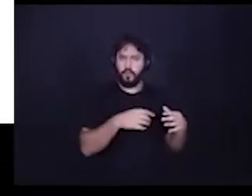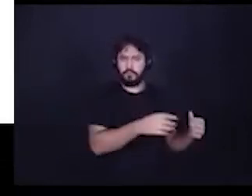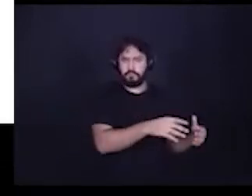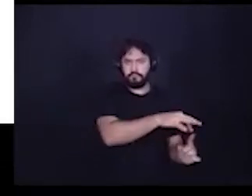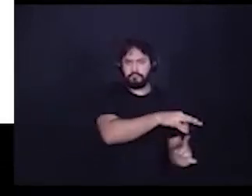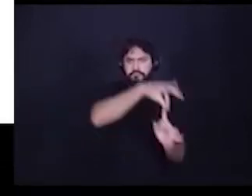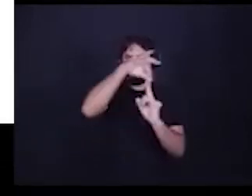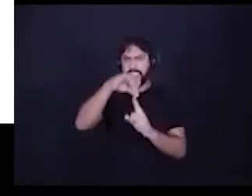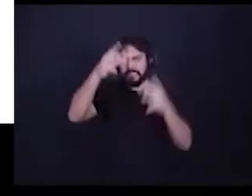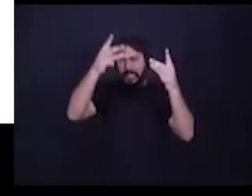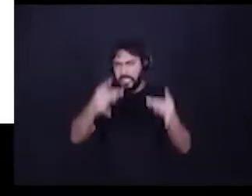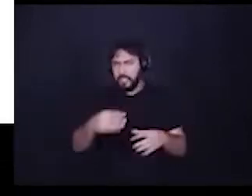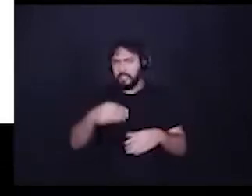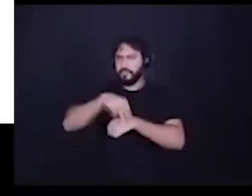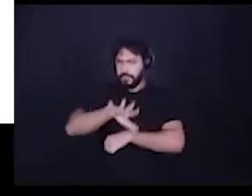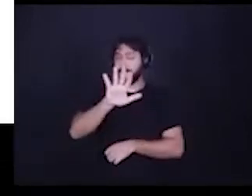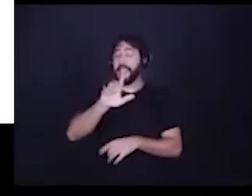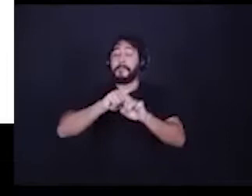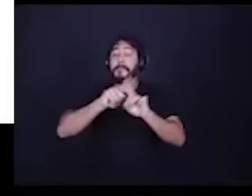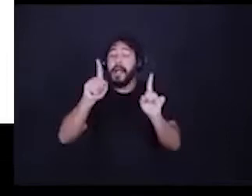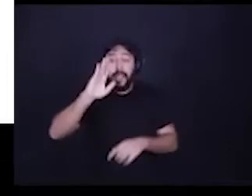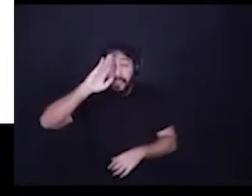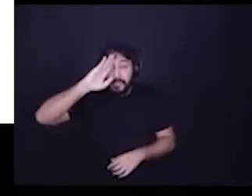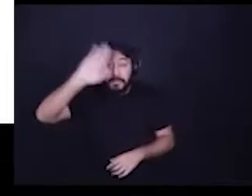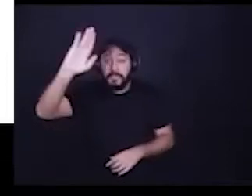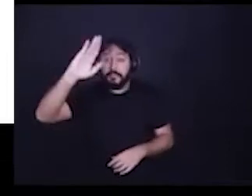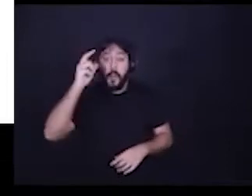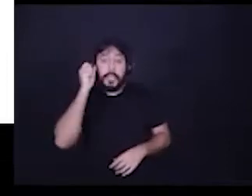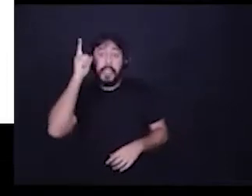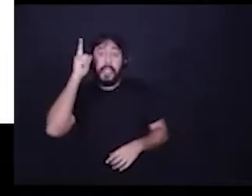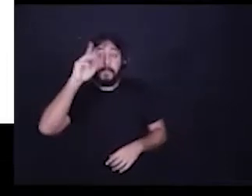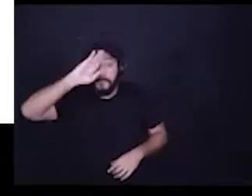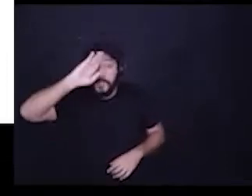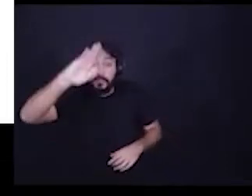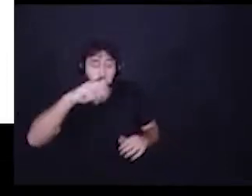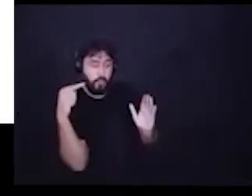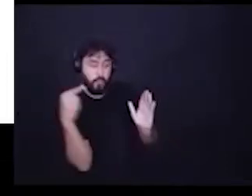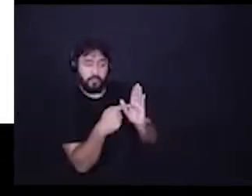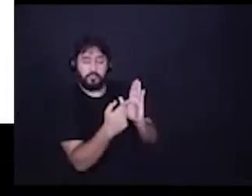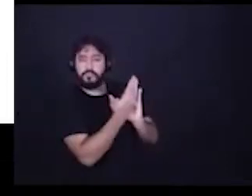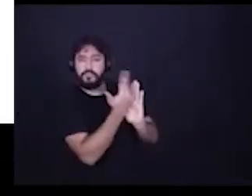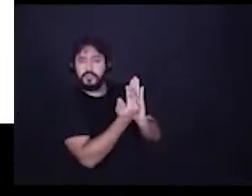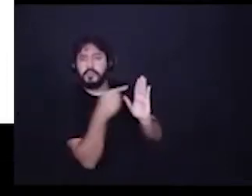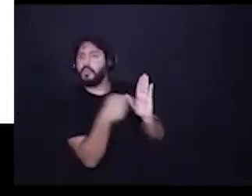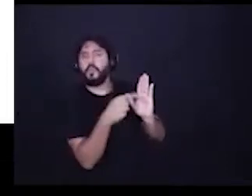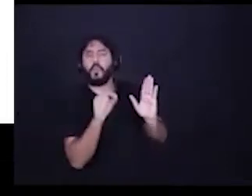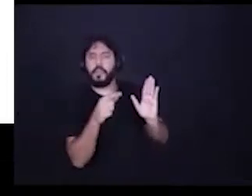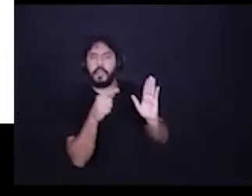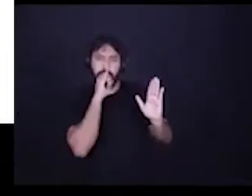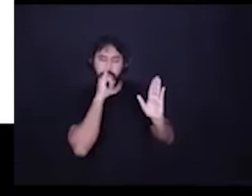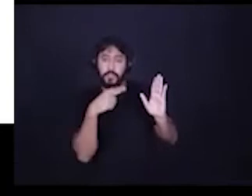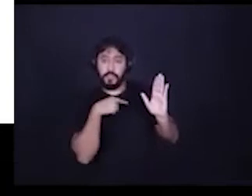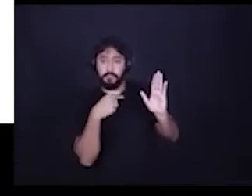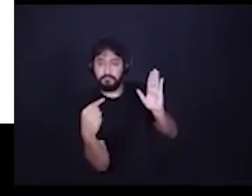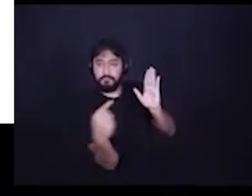ideia principal que a gente está vendo nesse diagrama, ela é essencial para mim. Então, a gente tem aí no centro esse círculo escuro,